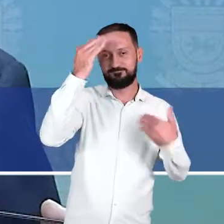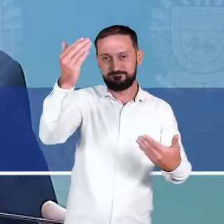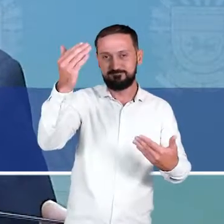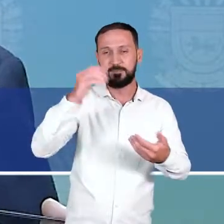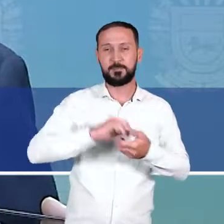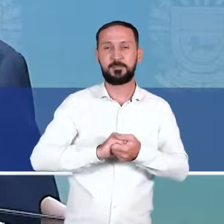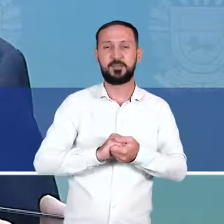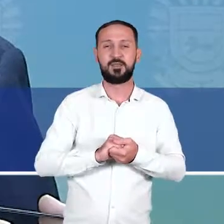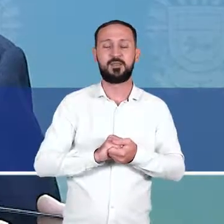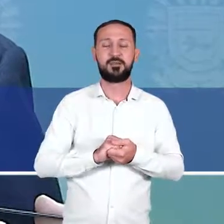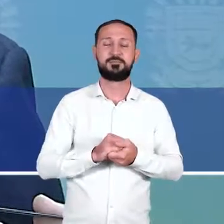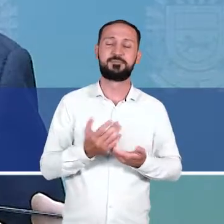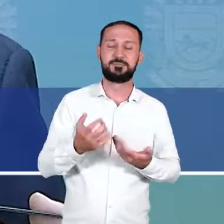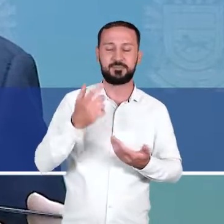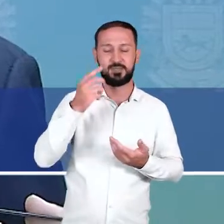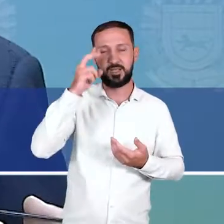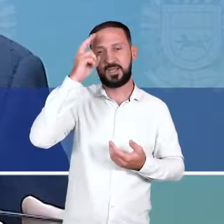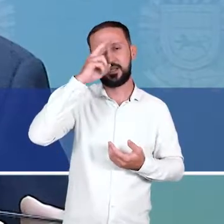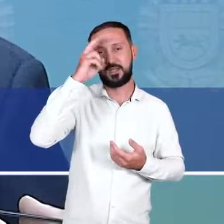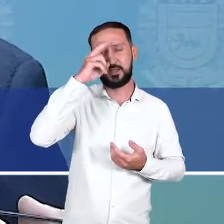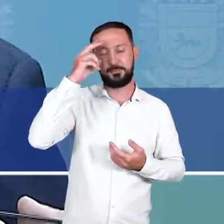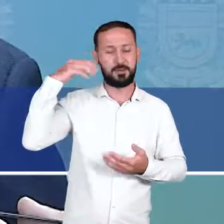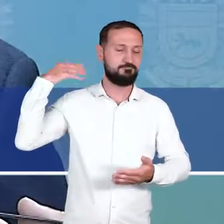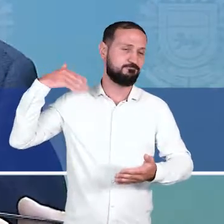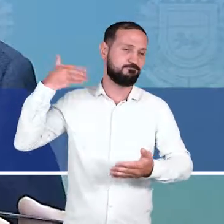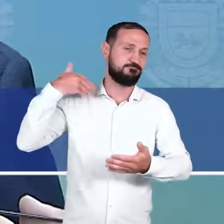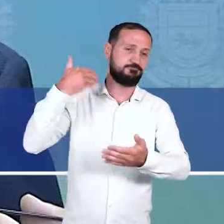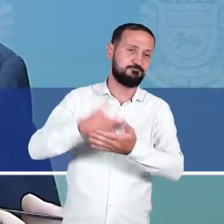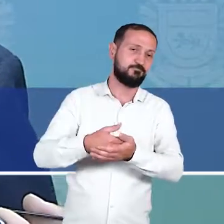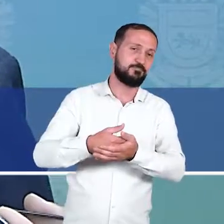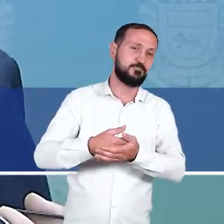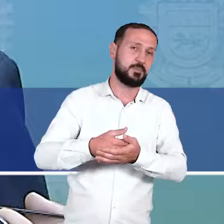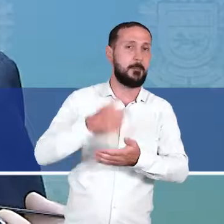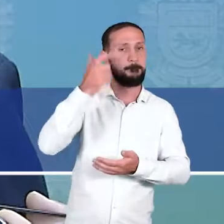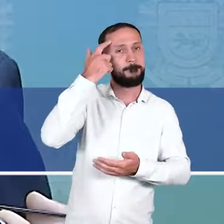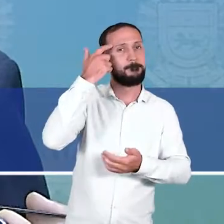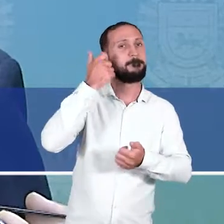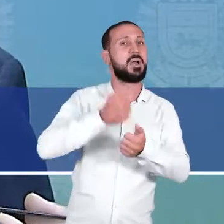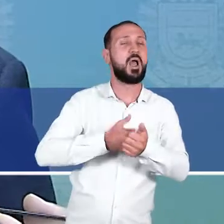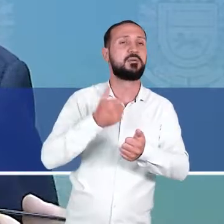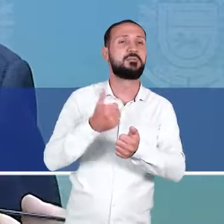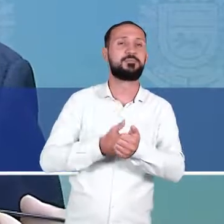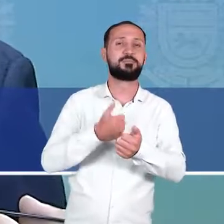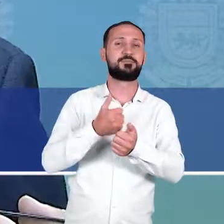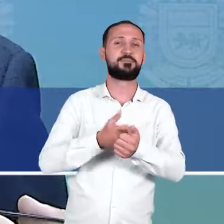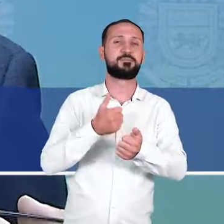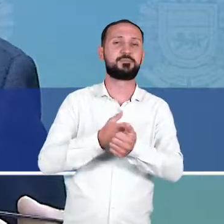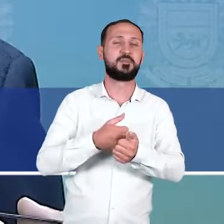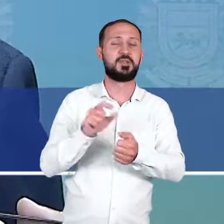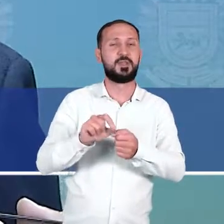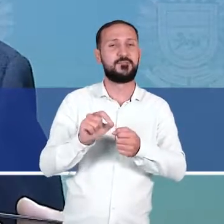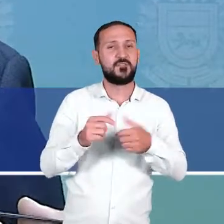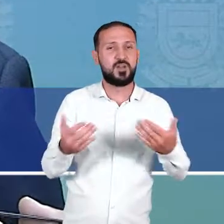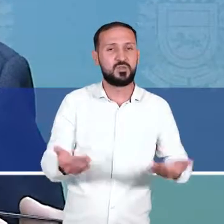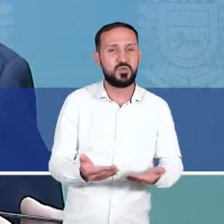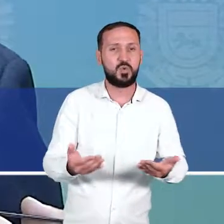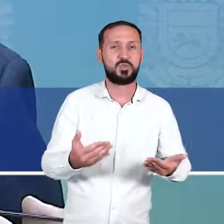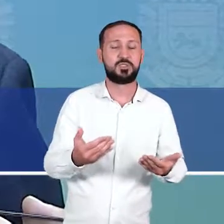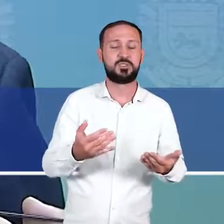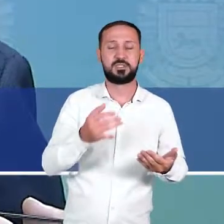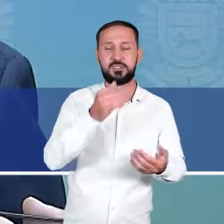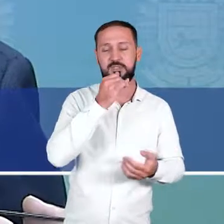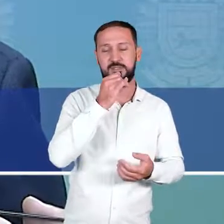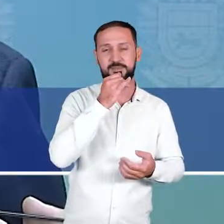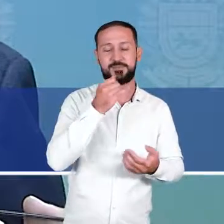de você reviver tudo isso e pensar que tudo que ele fez hoje em dia